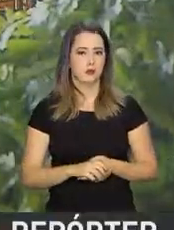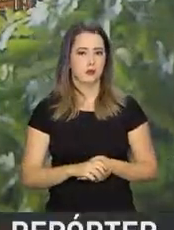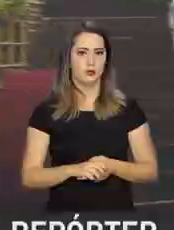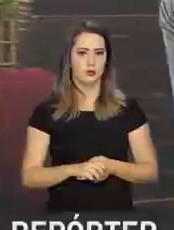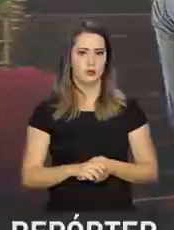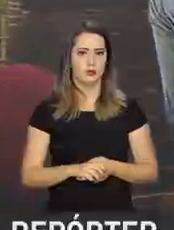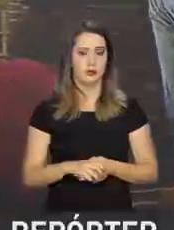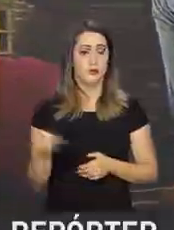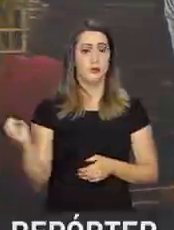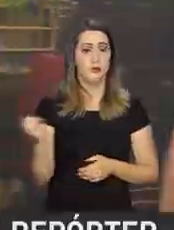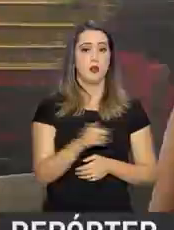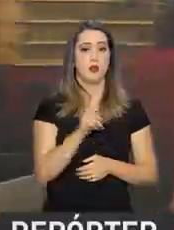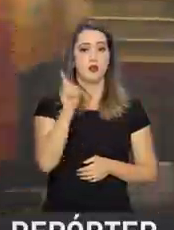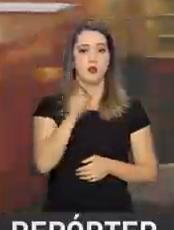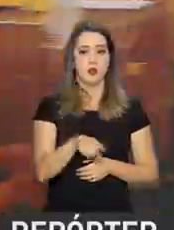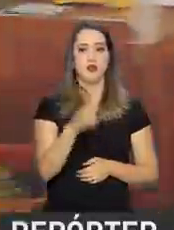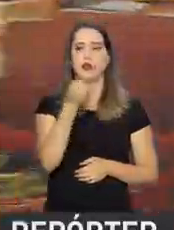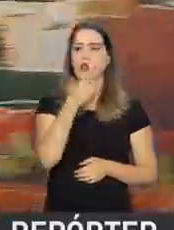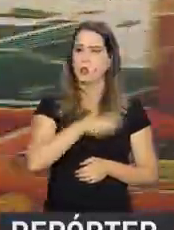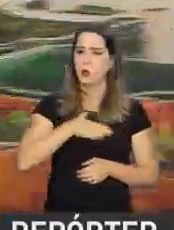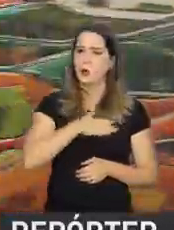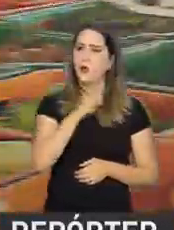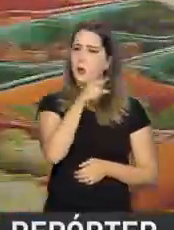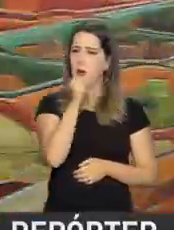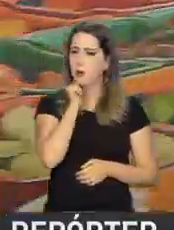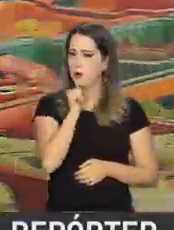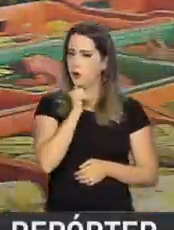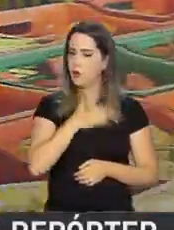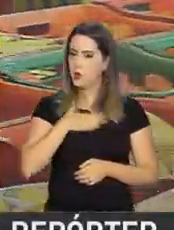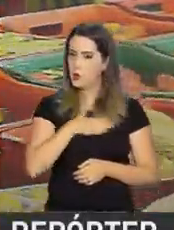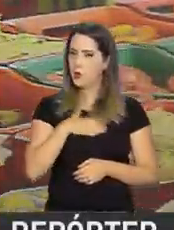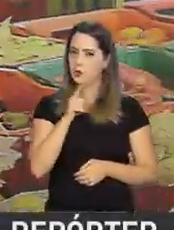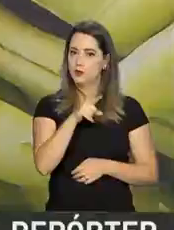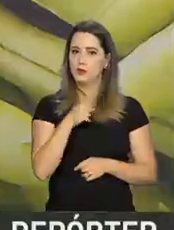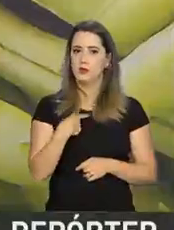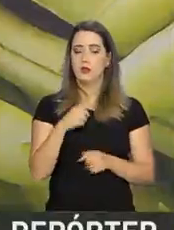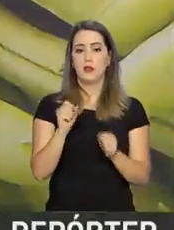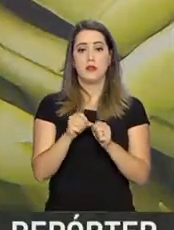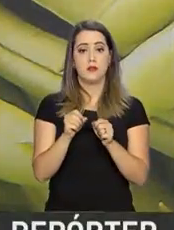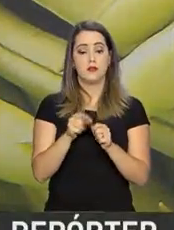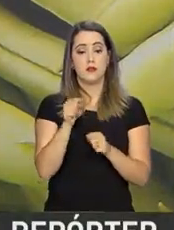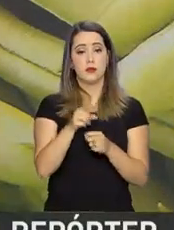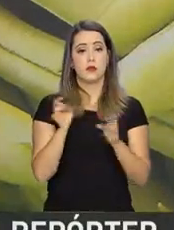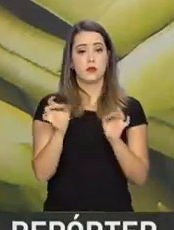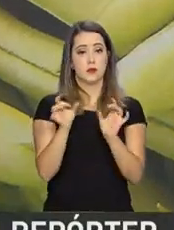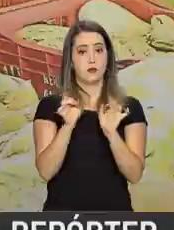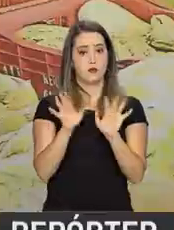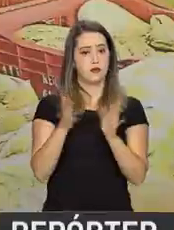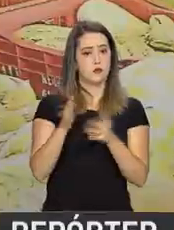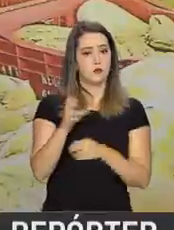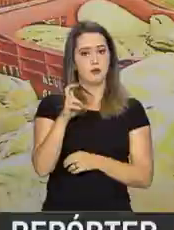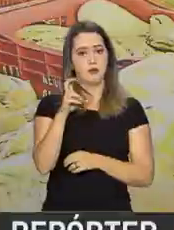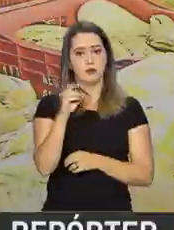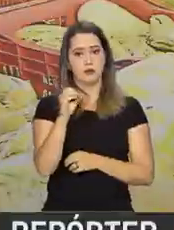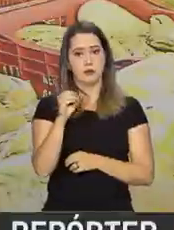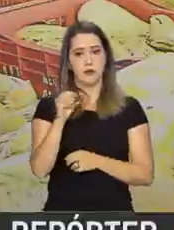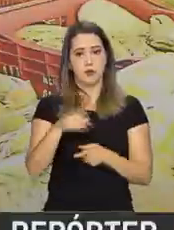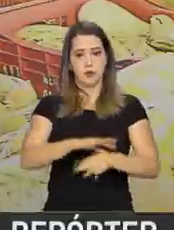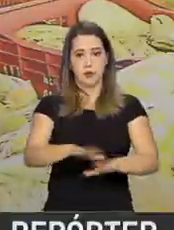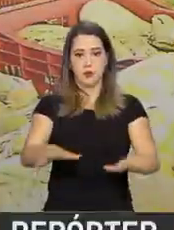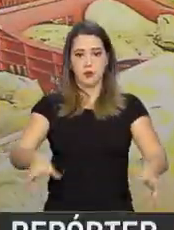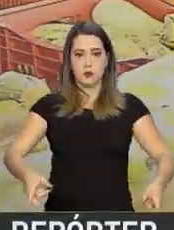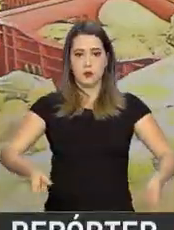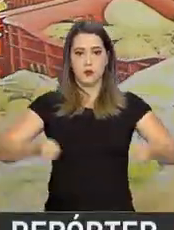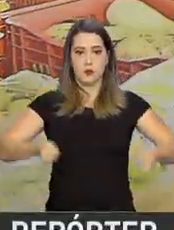Conab. A novidade agradou essa produtora familiar. Ela produz e comercializa cerca de 500 caixas